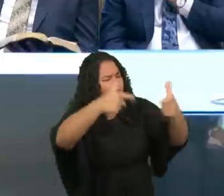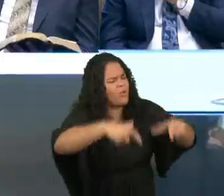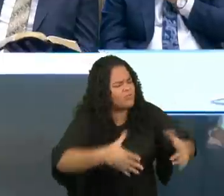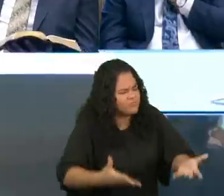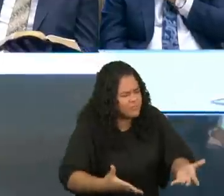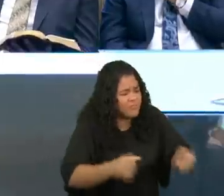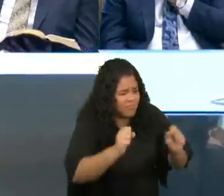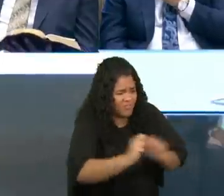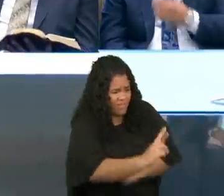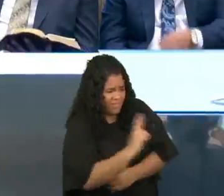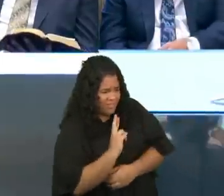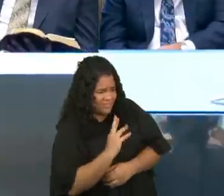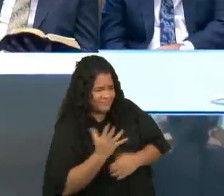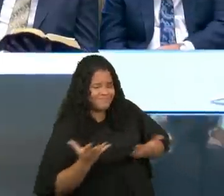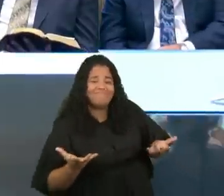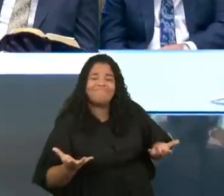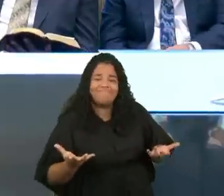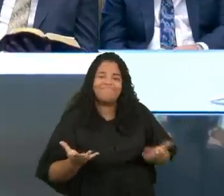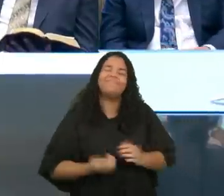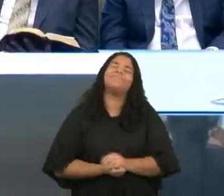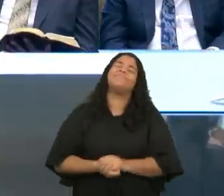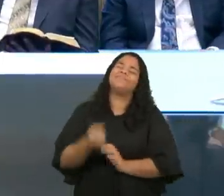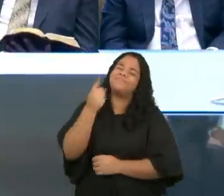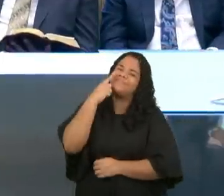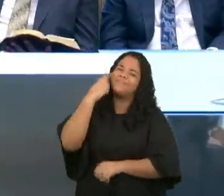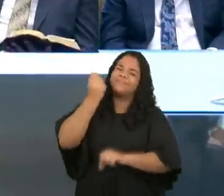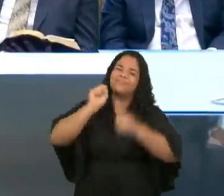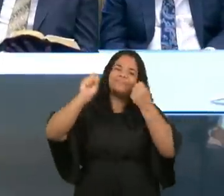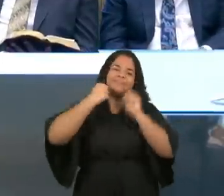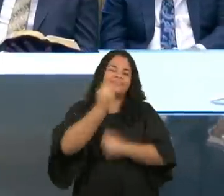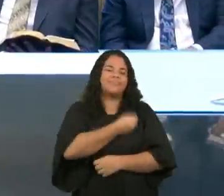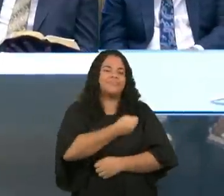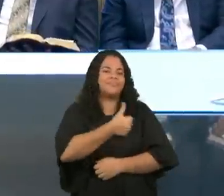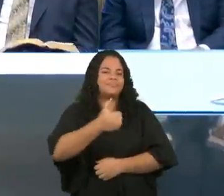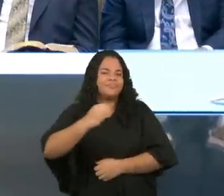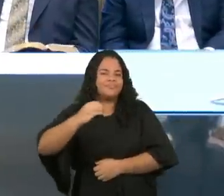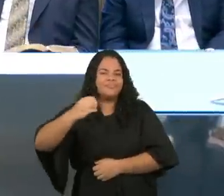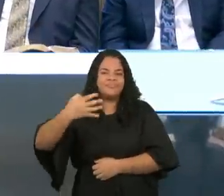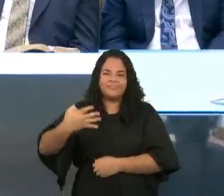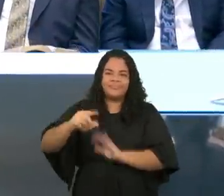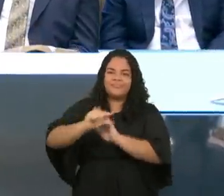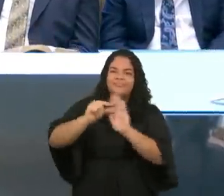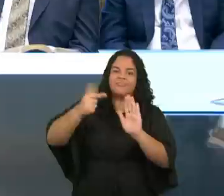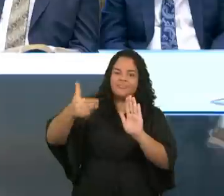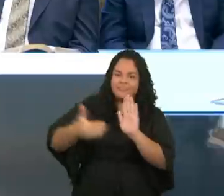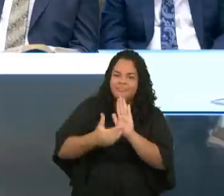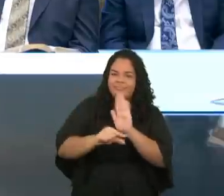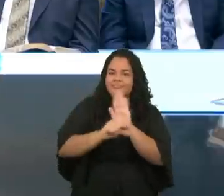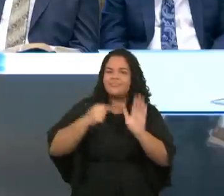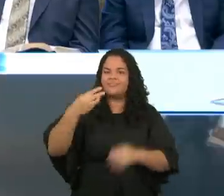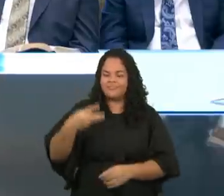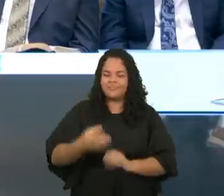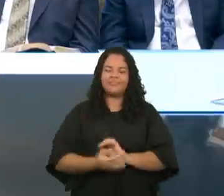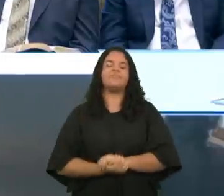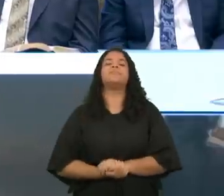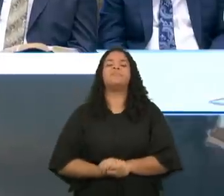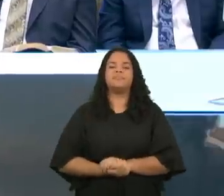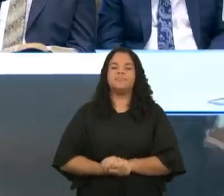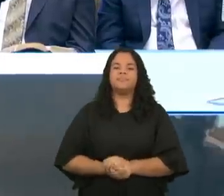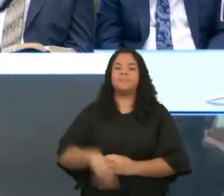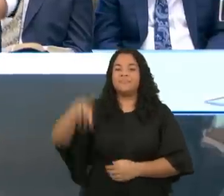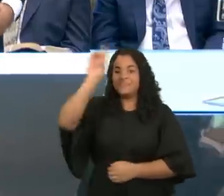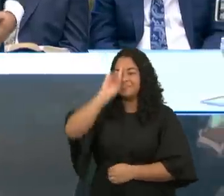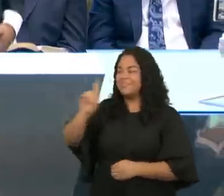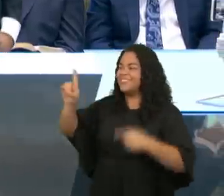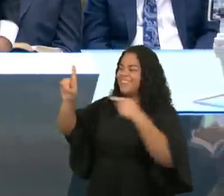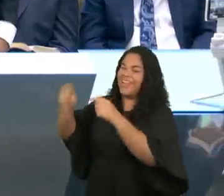Salmo 104, eu acho bonito o que o salmista diz, verso 2 e 3, ele diz que Deus, quando foi arrumar a terra, esse dia ele se vestiu de gala.